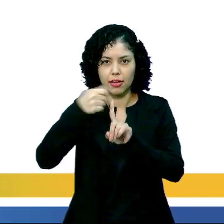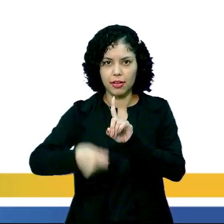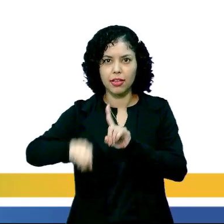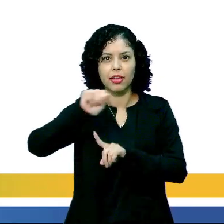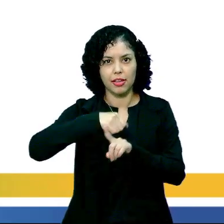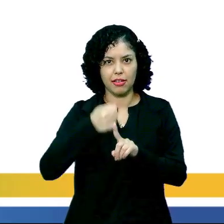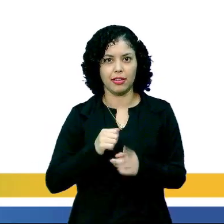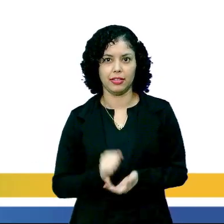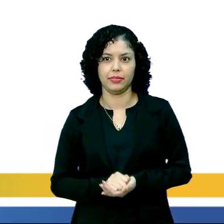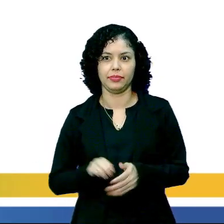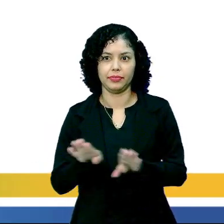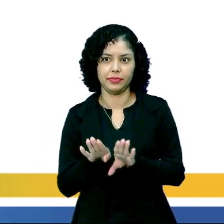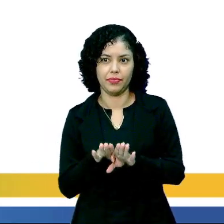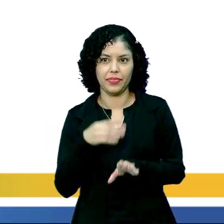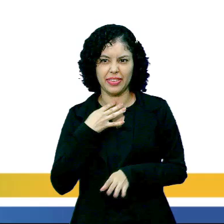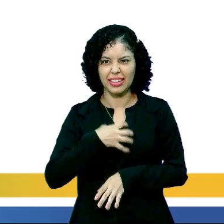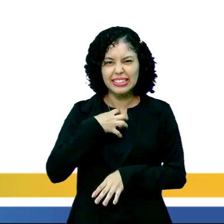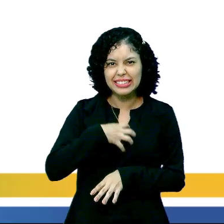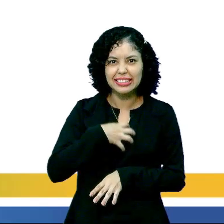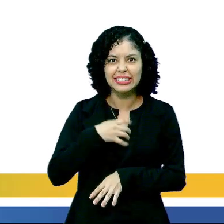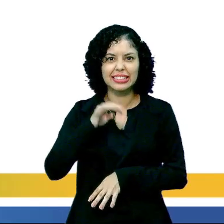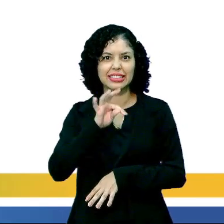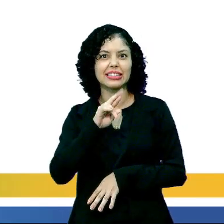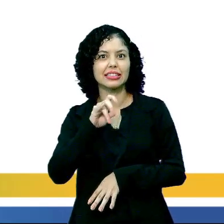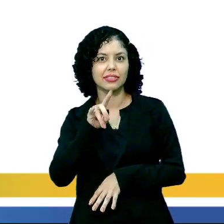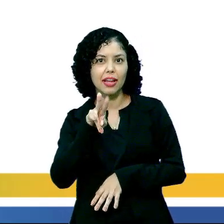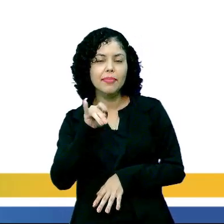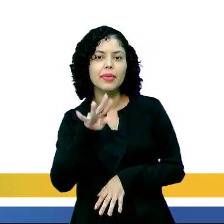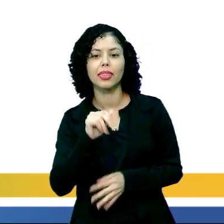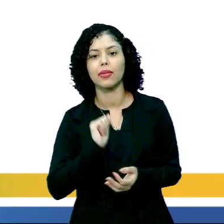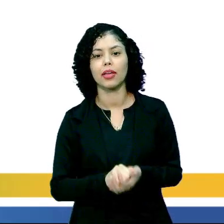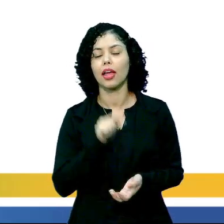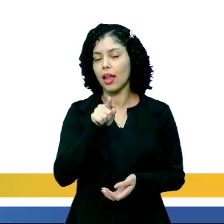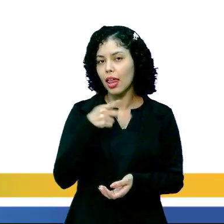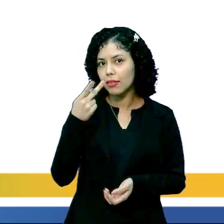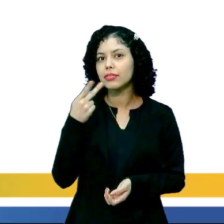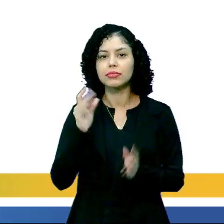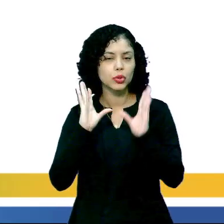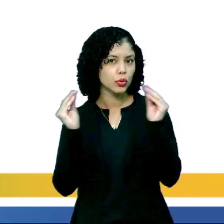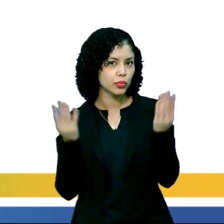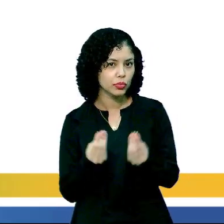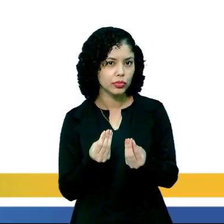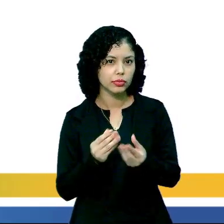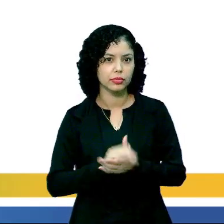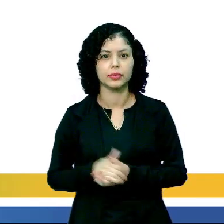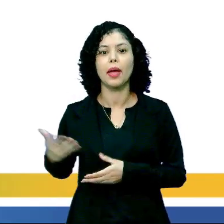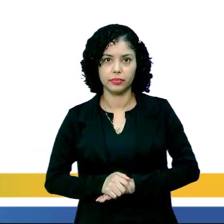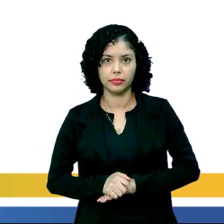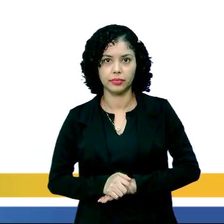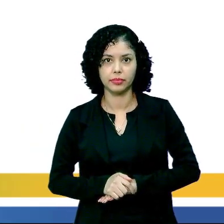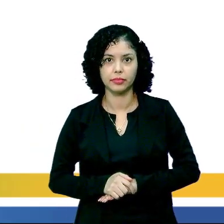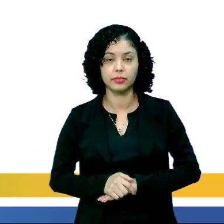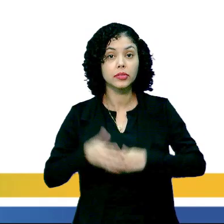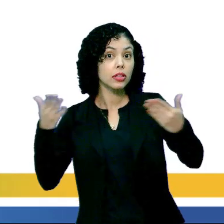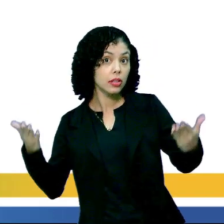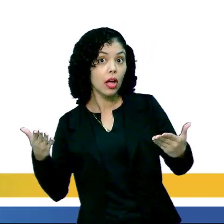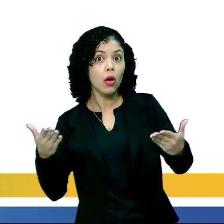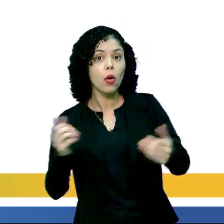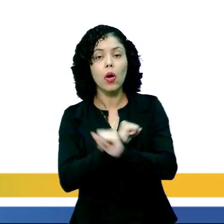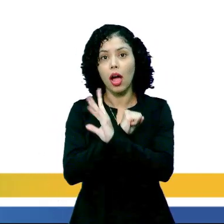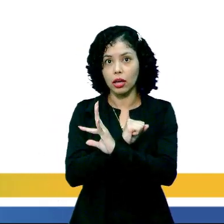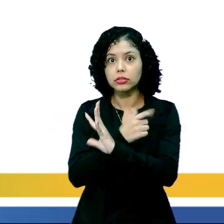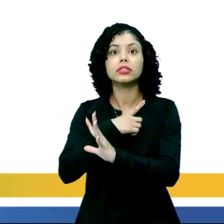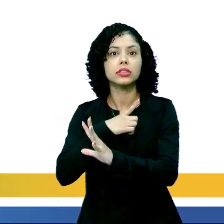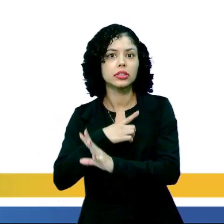verde aí você sente aquela sensação de travamento Então você tá falando ali de uma substância que é básica então os